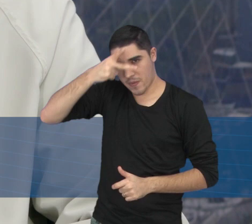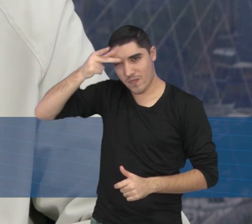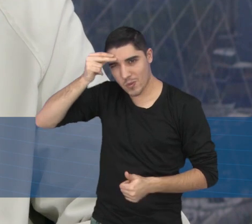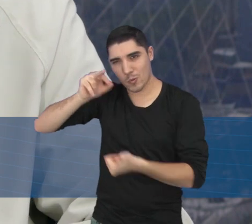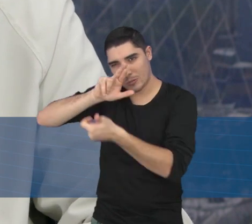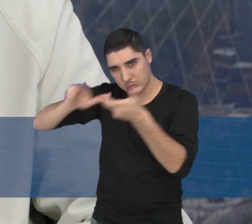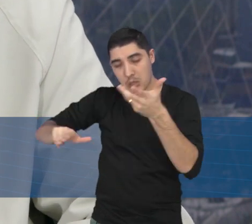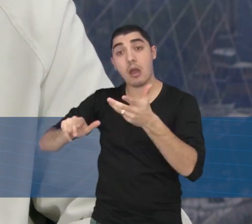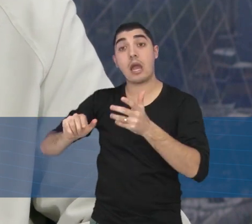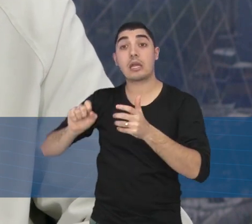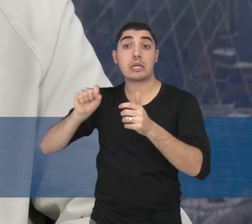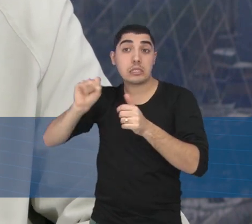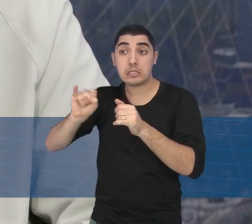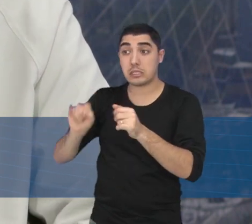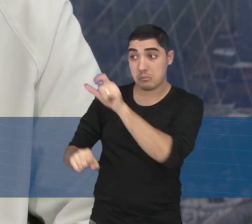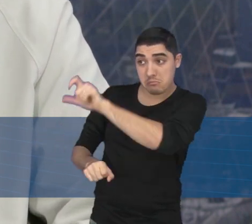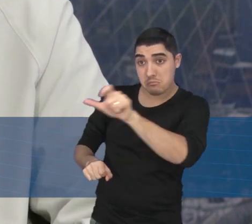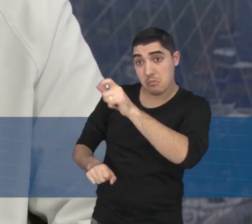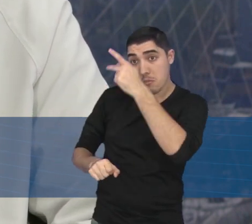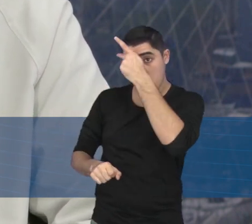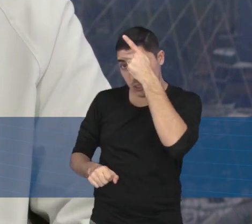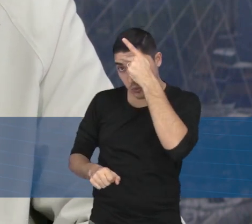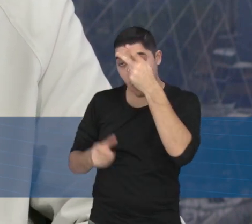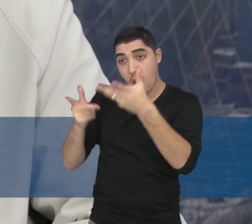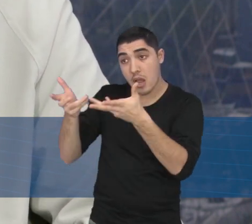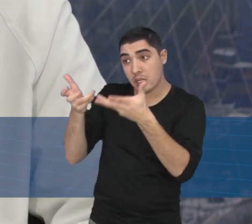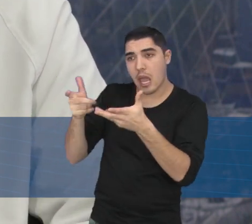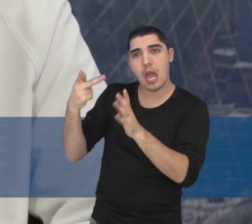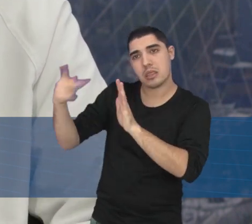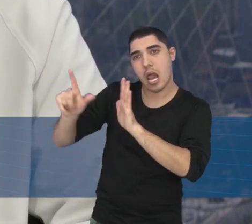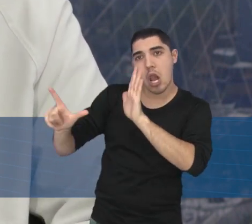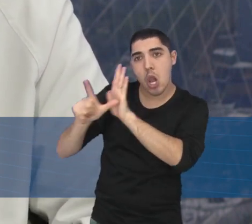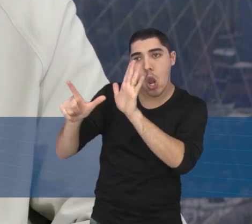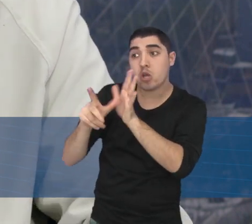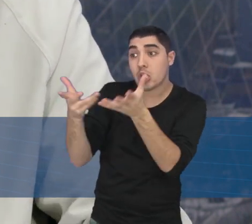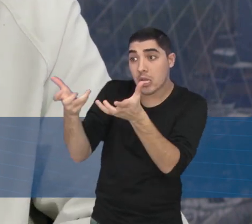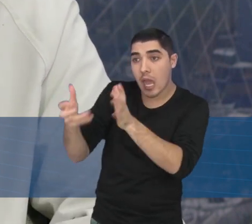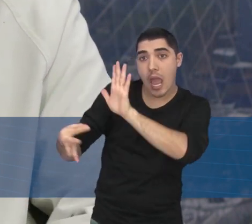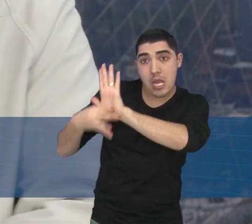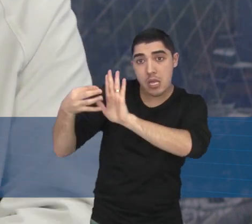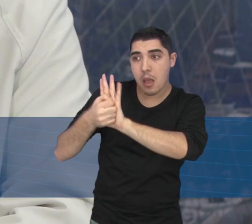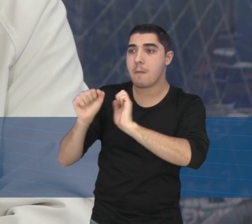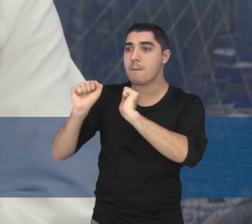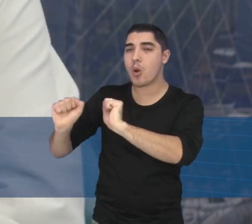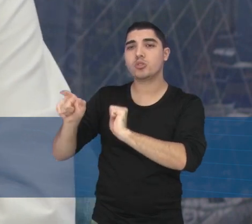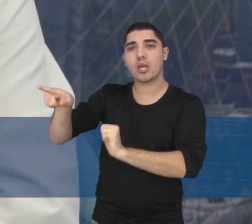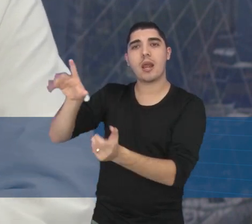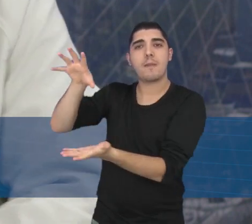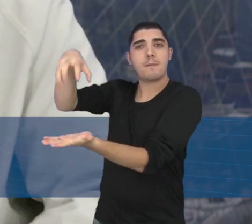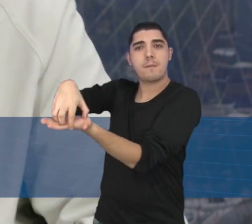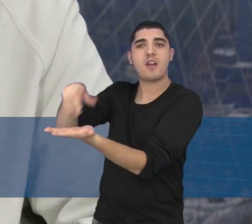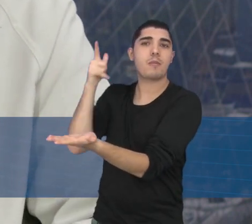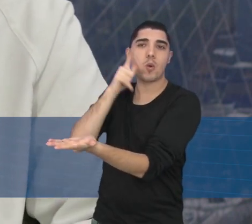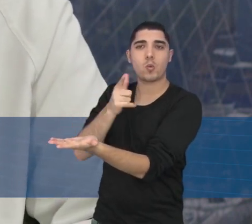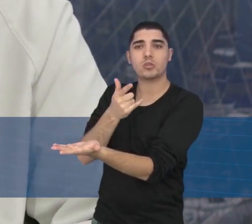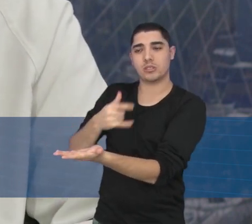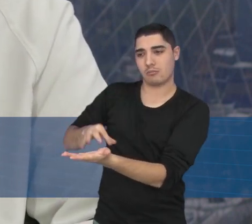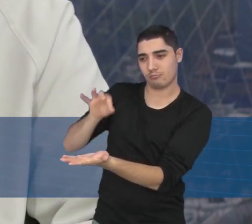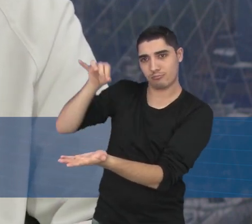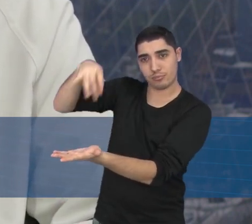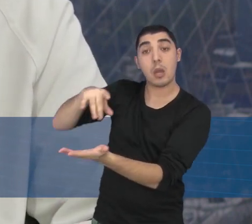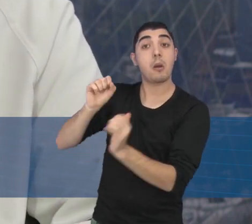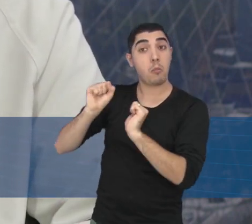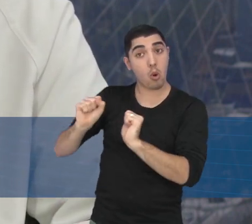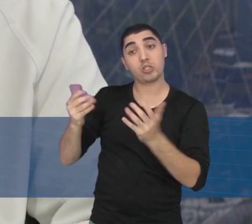se candidatar a ter esse recipiente para receber tanto pilha e bateria, agora com essa inovação de ter celulares